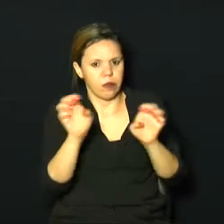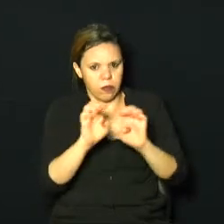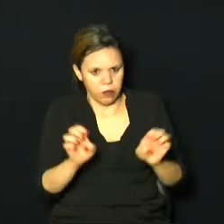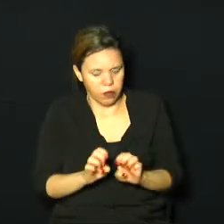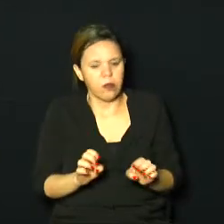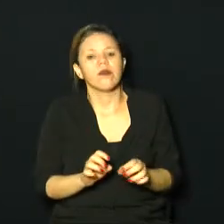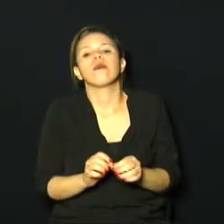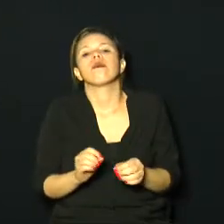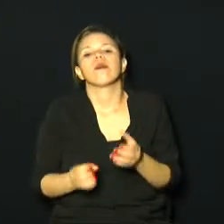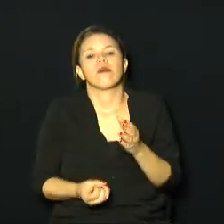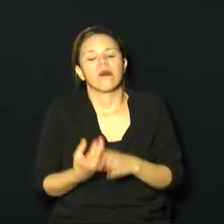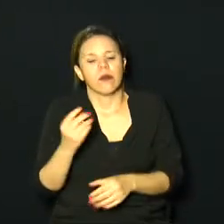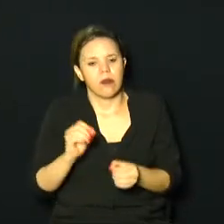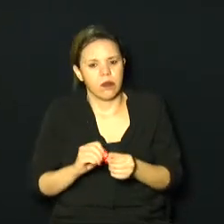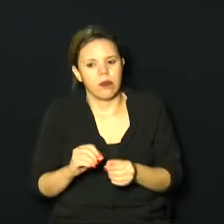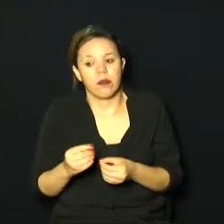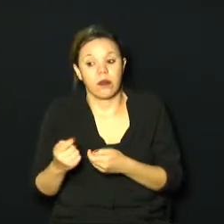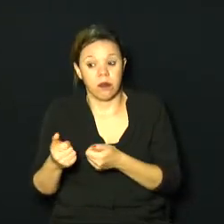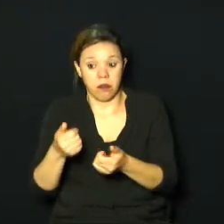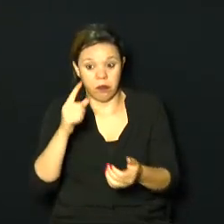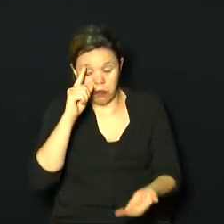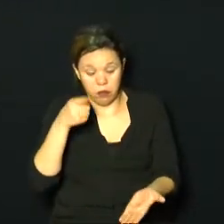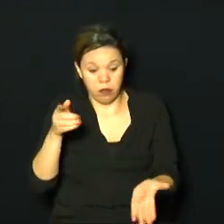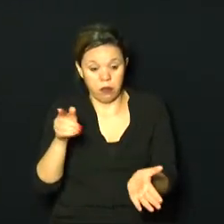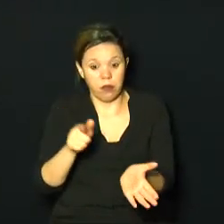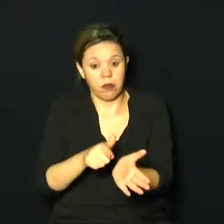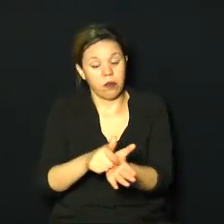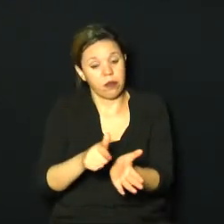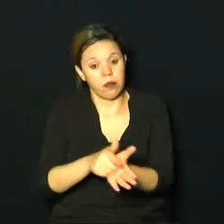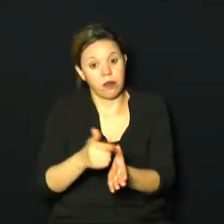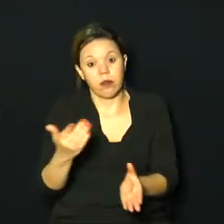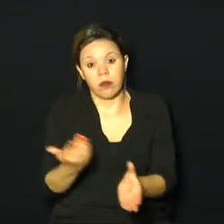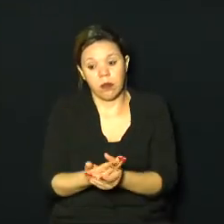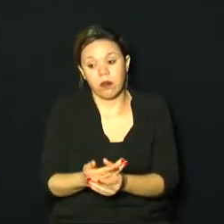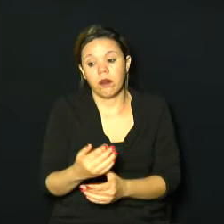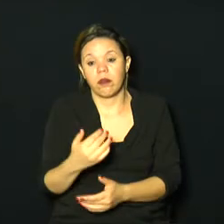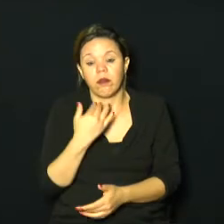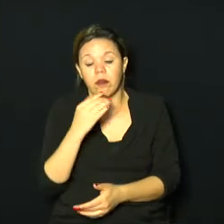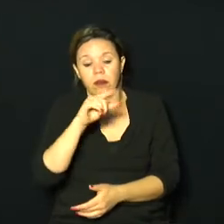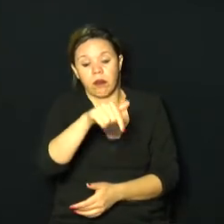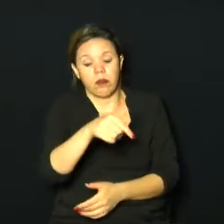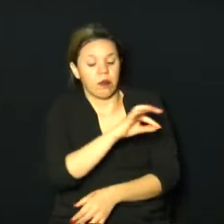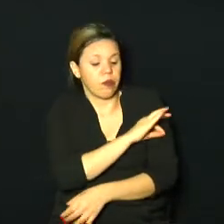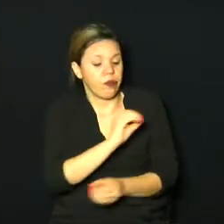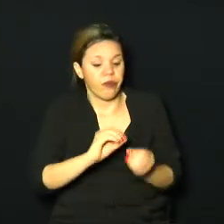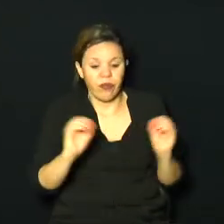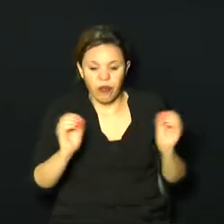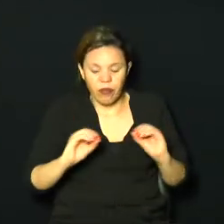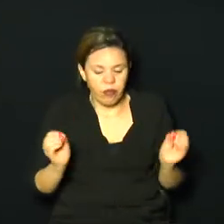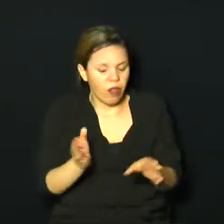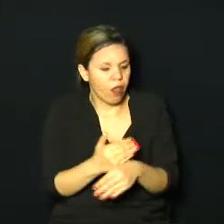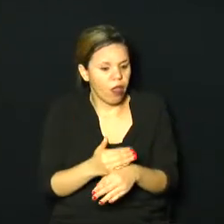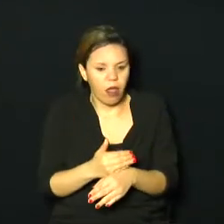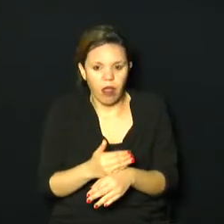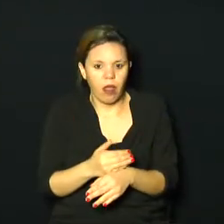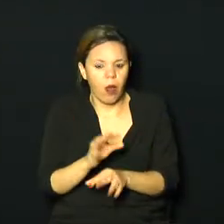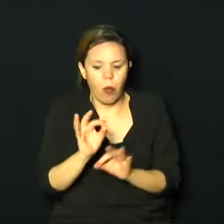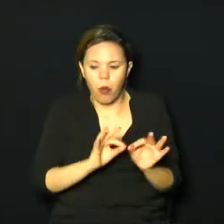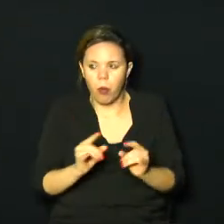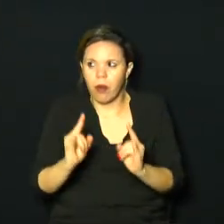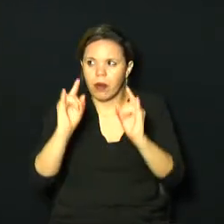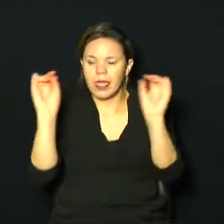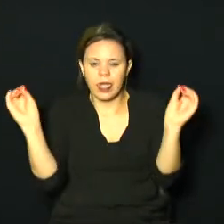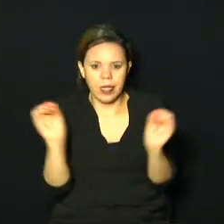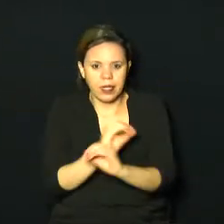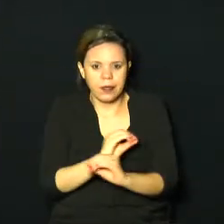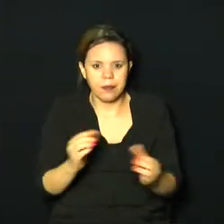reintegração de posse com uma ordem judicial, e lavou as mãos, não fez nada, fez o trabalho sujo, não arrumou nenhum galpão, não fez nada,